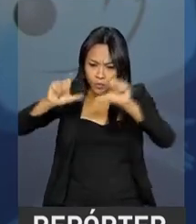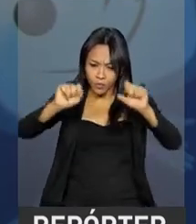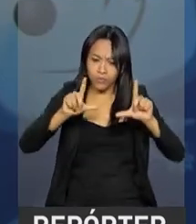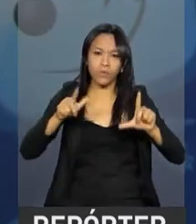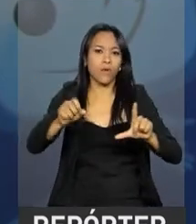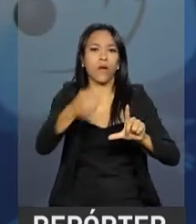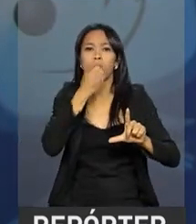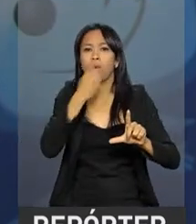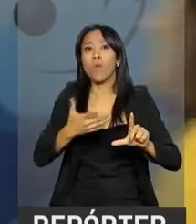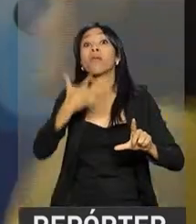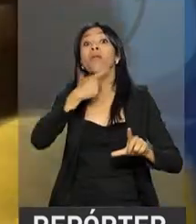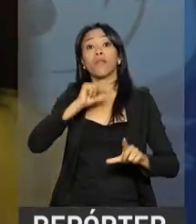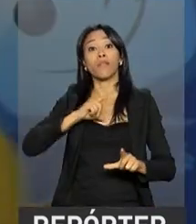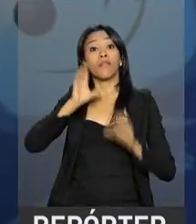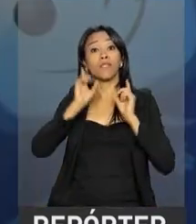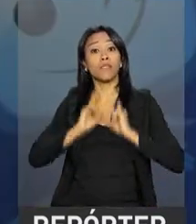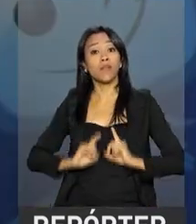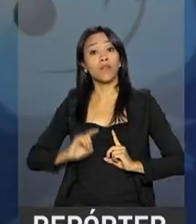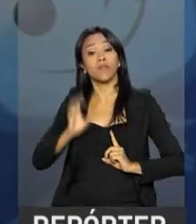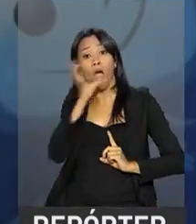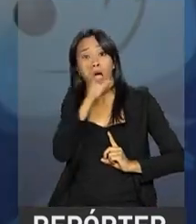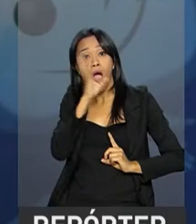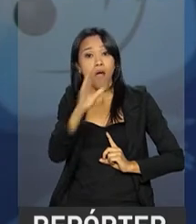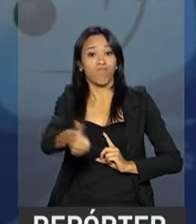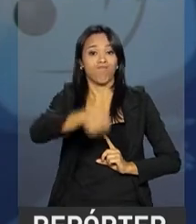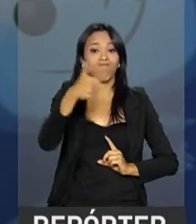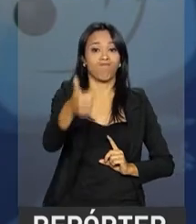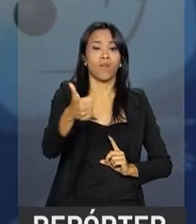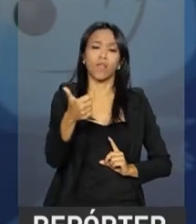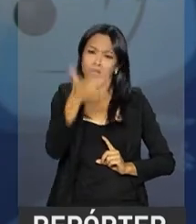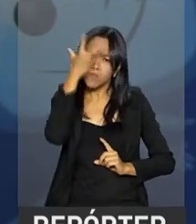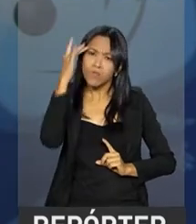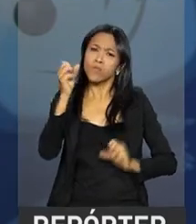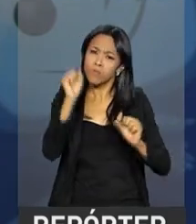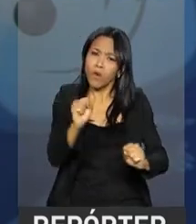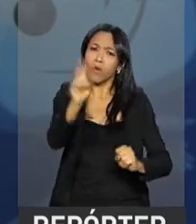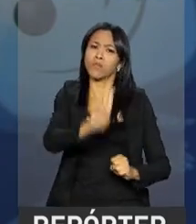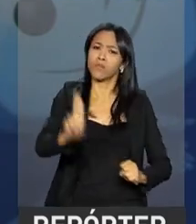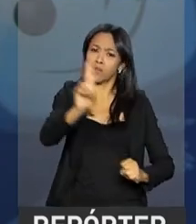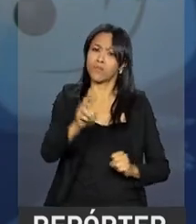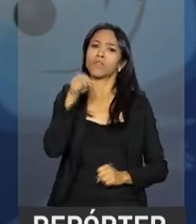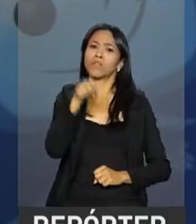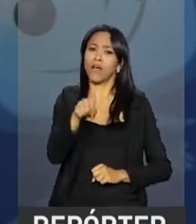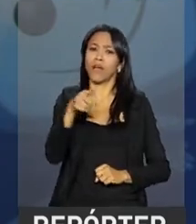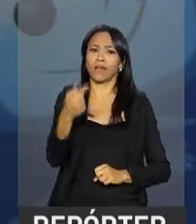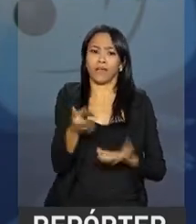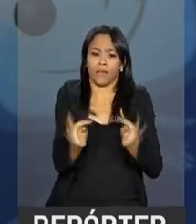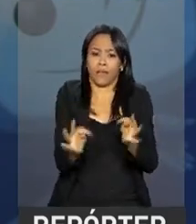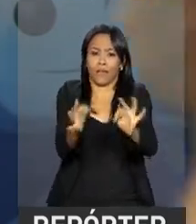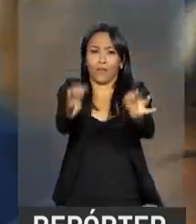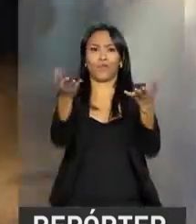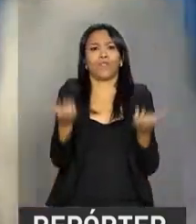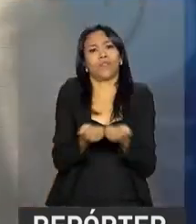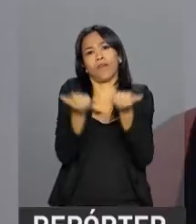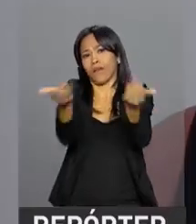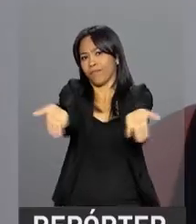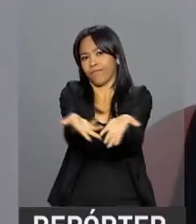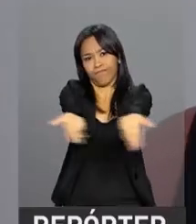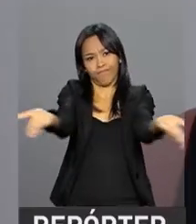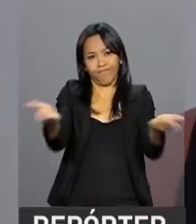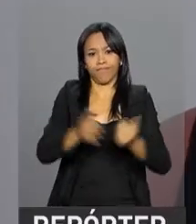população que tem deficiência. Então a gente está querendo que as pessoas possam já estar usufruindo dessa tecnologia que está disponível.